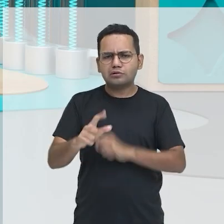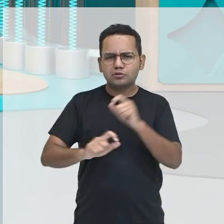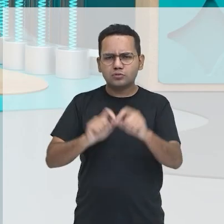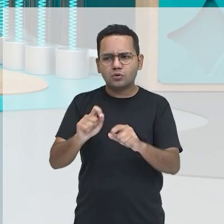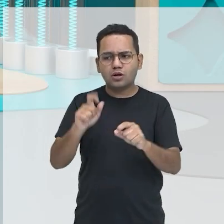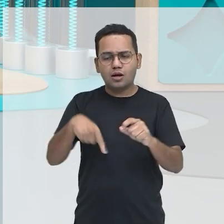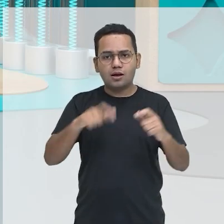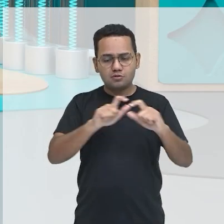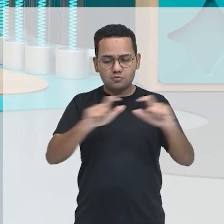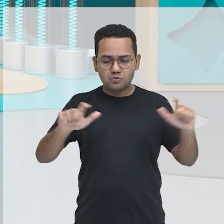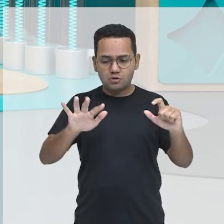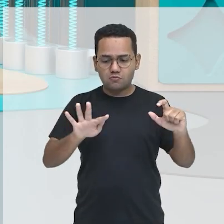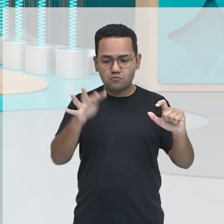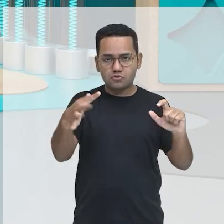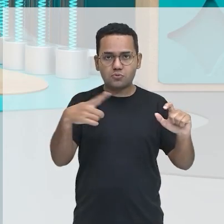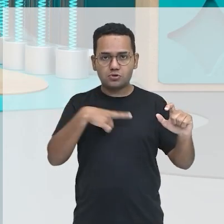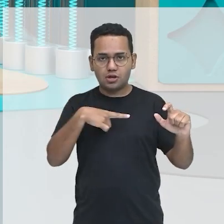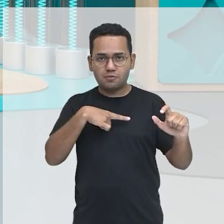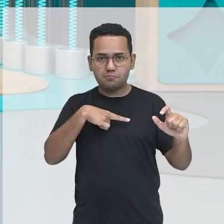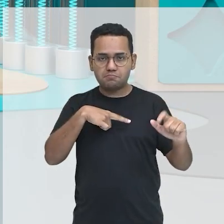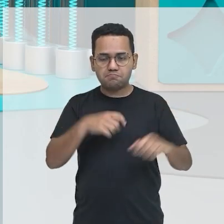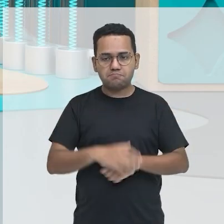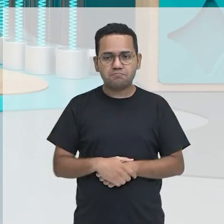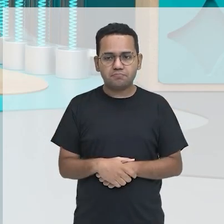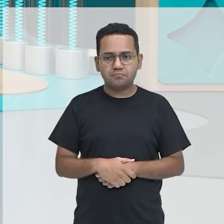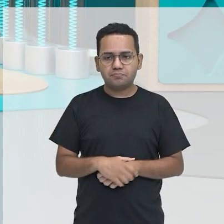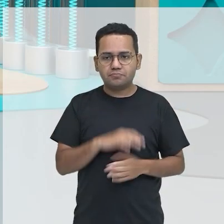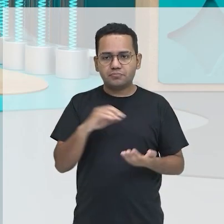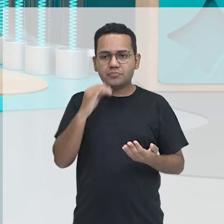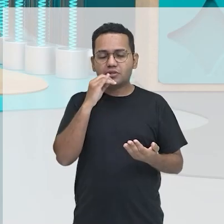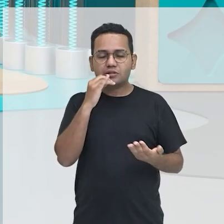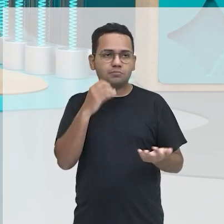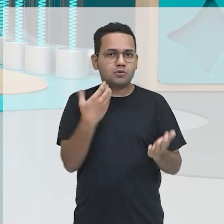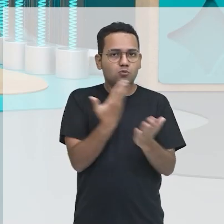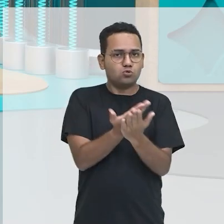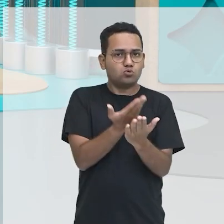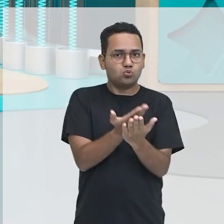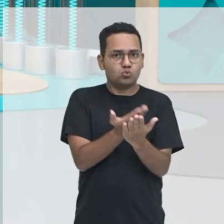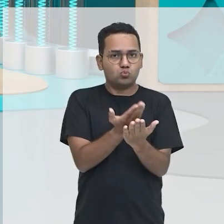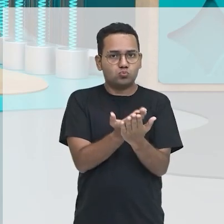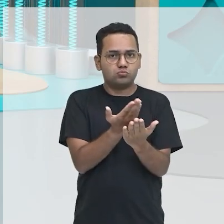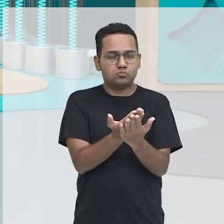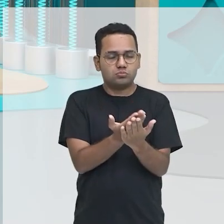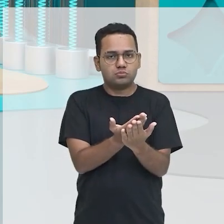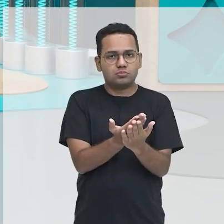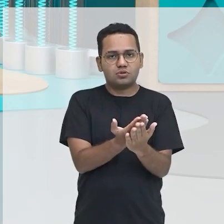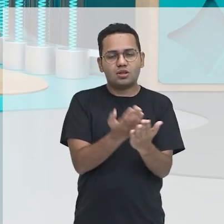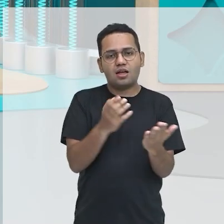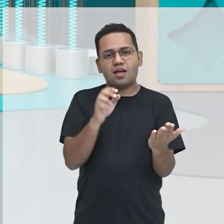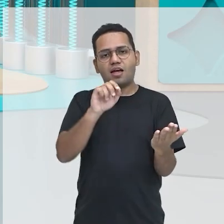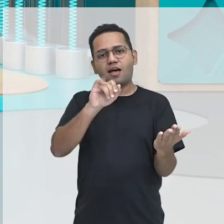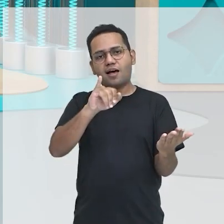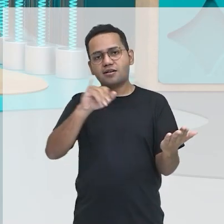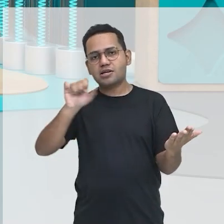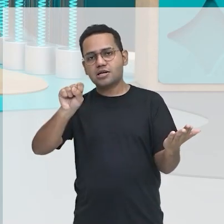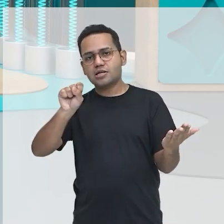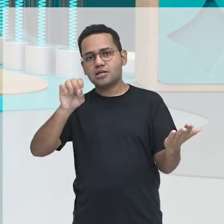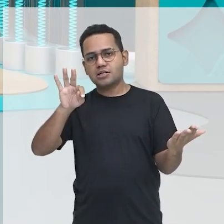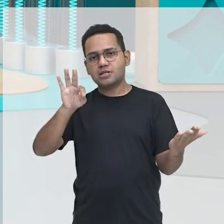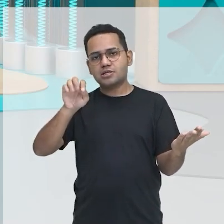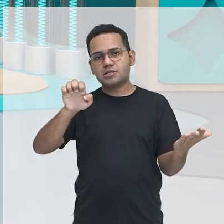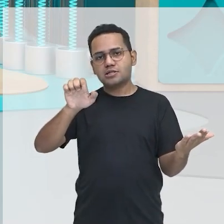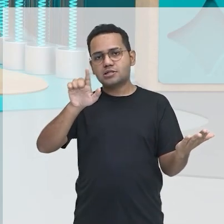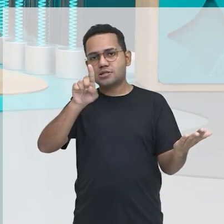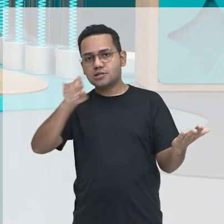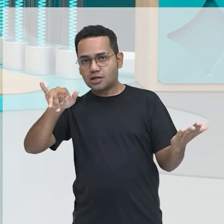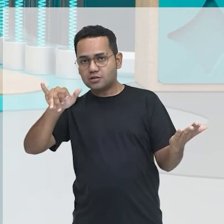para o futuro, tá certo? Eu estudo, I study, né? Eu estudo em inglês. I will study, eu estudarei.